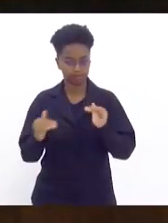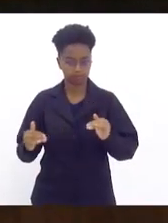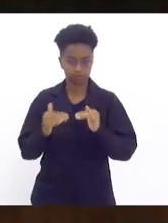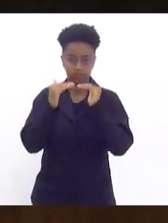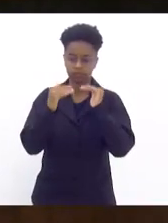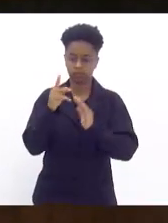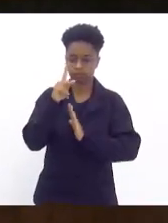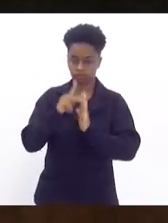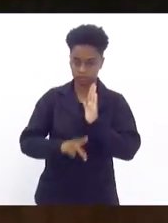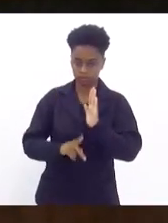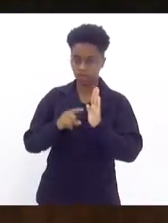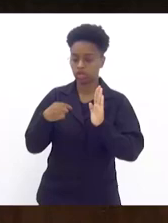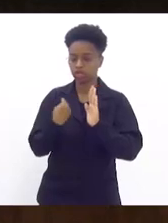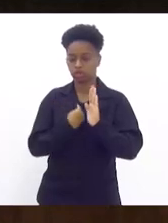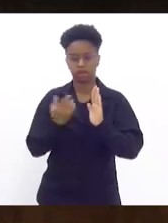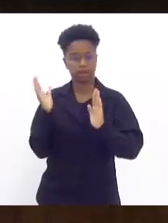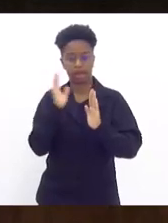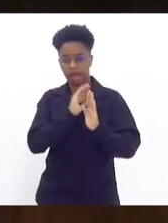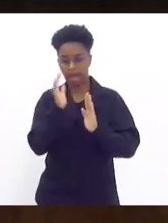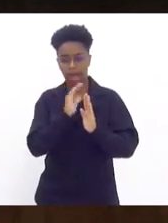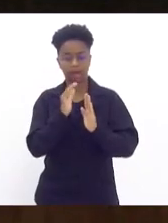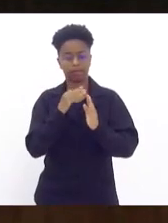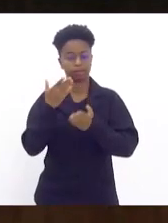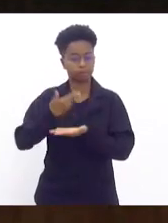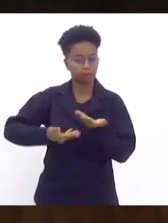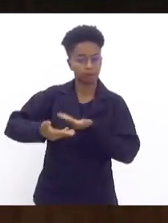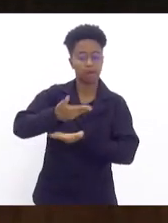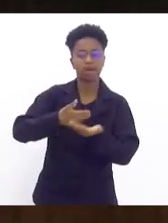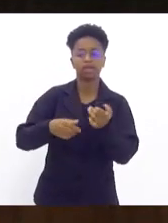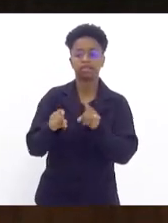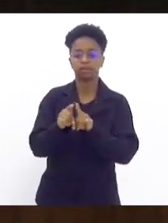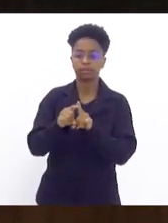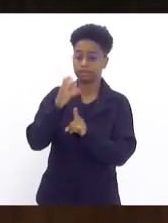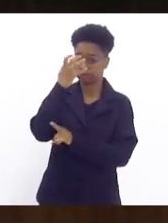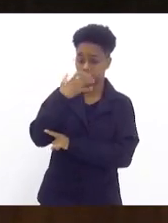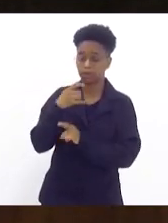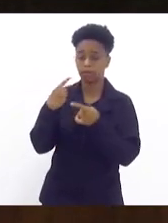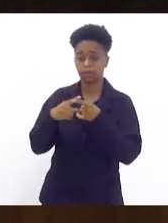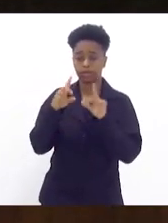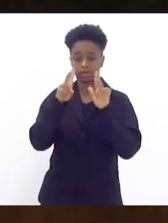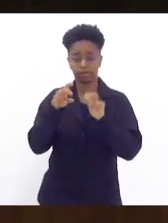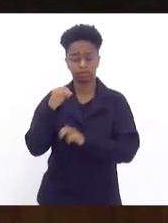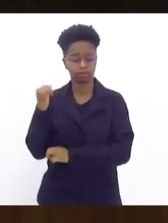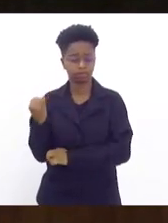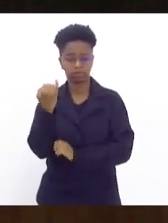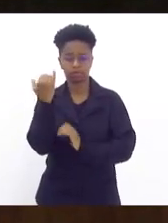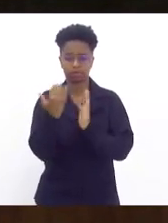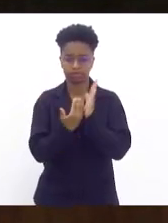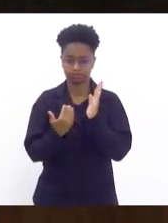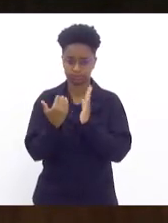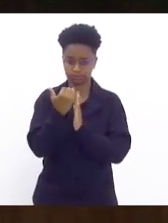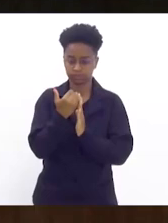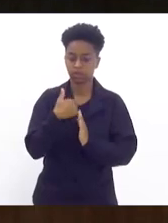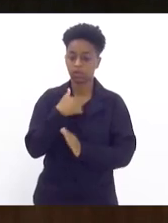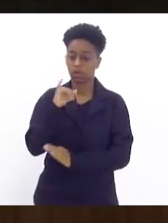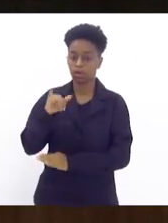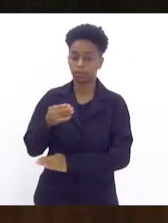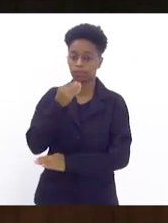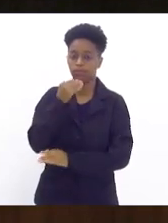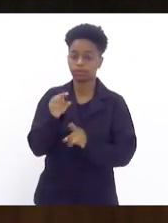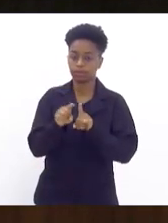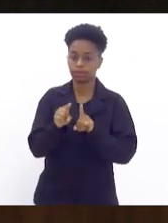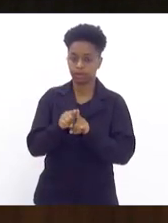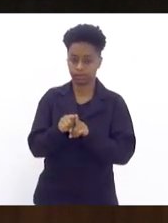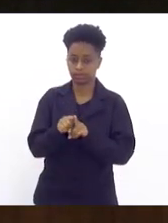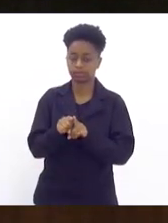projeto avançamos e demos celeridade porque esse tema de extrema importância quero aproveitar a oportunidade